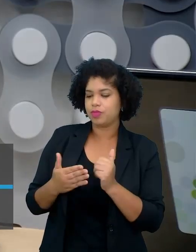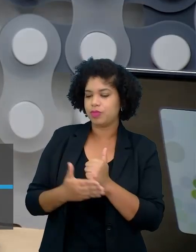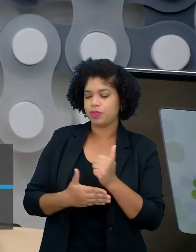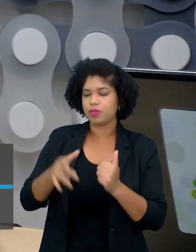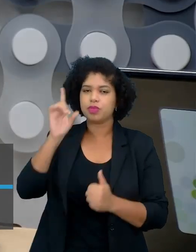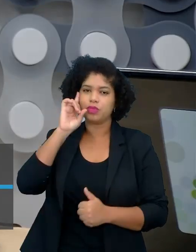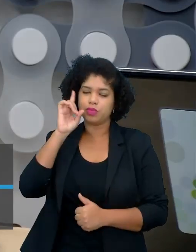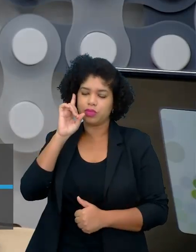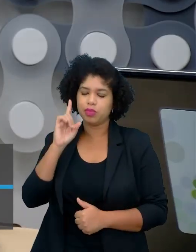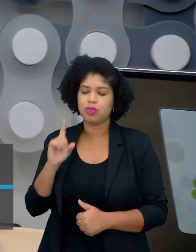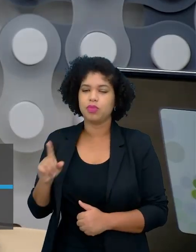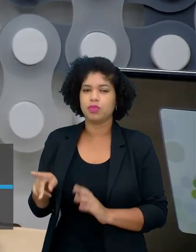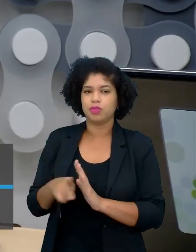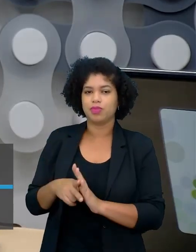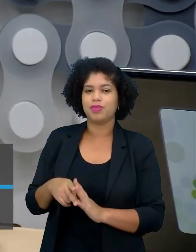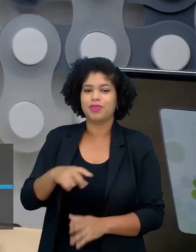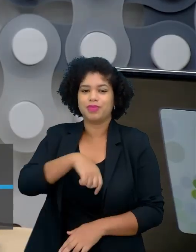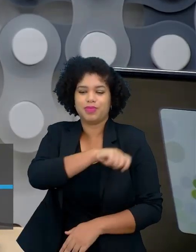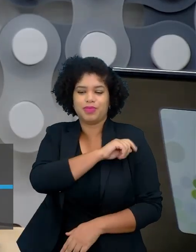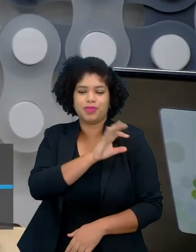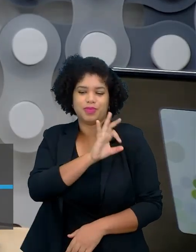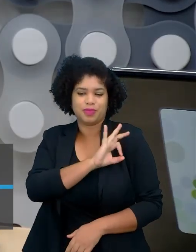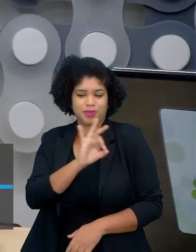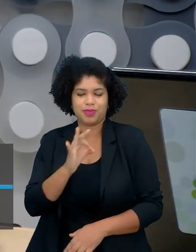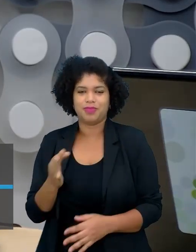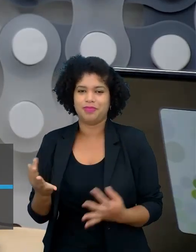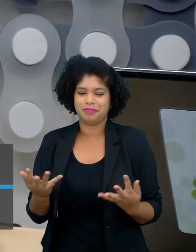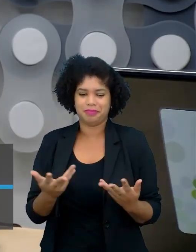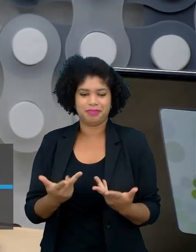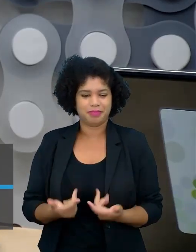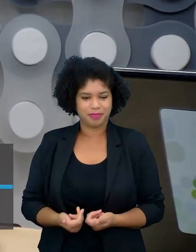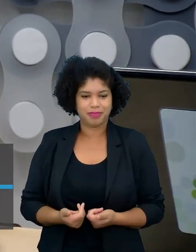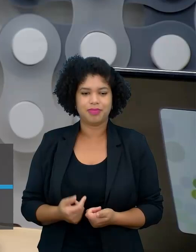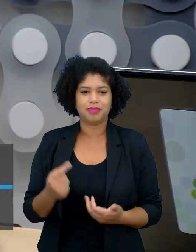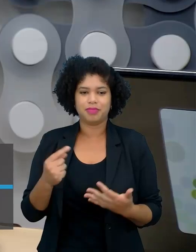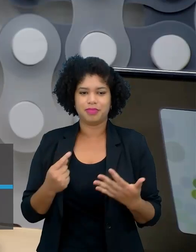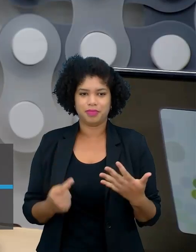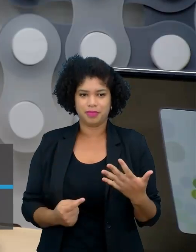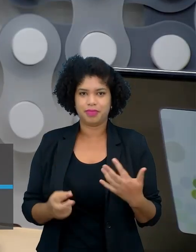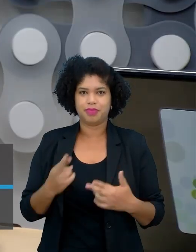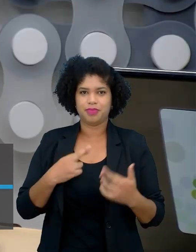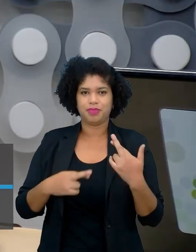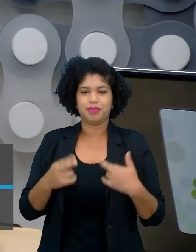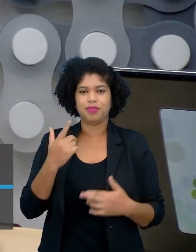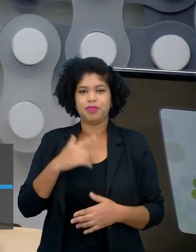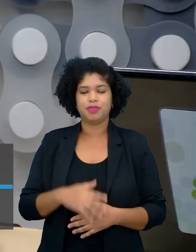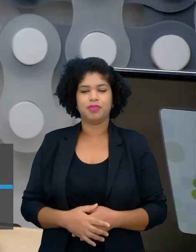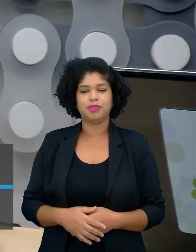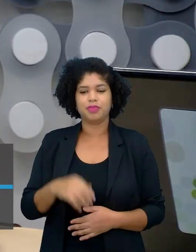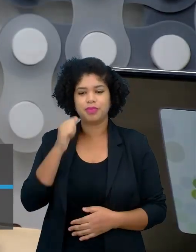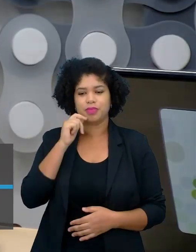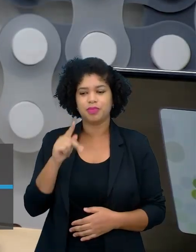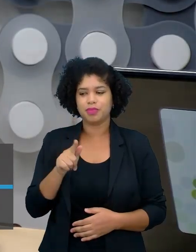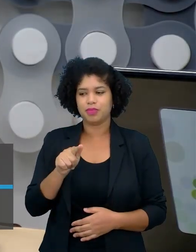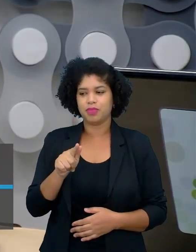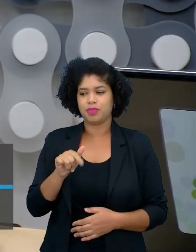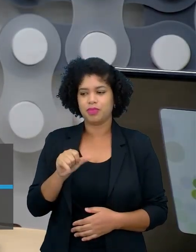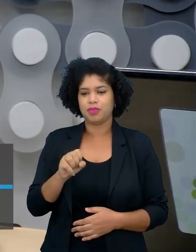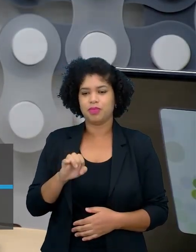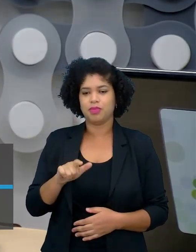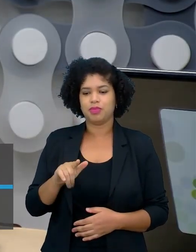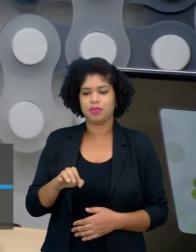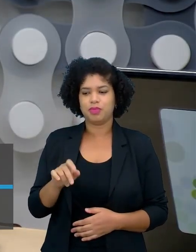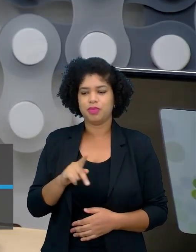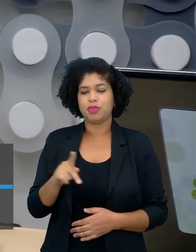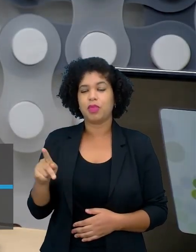ser significativo. Perfeito, excelentes ponderações aqui. Professora Gisele, teve uma professora aqui que perguntou